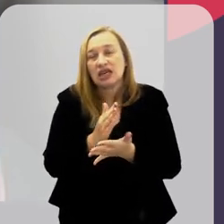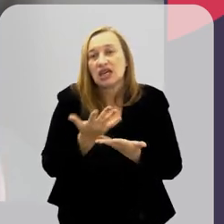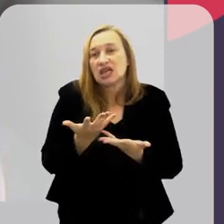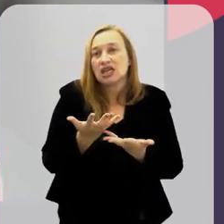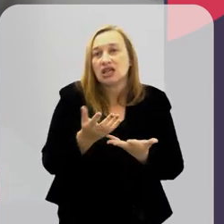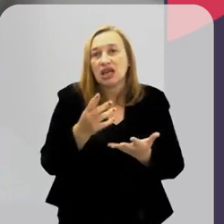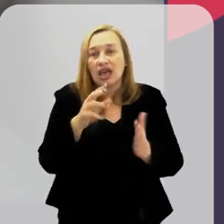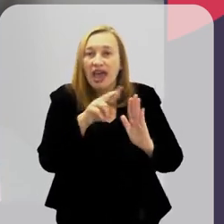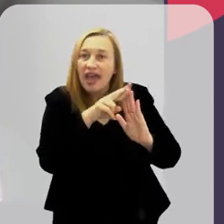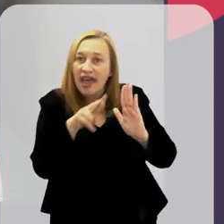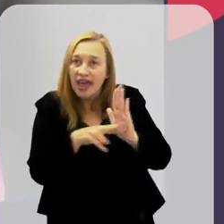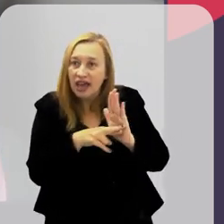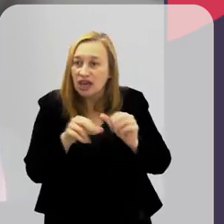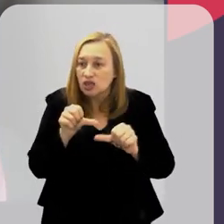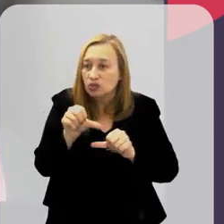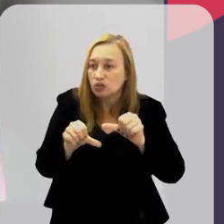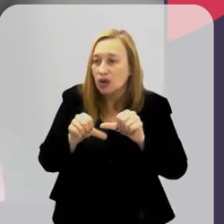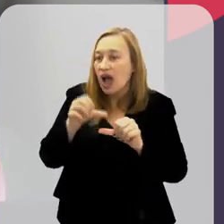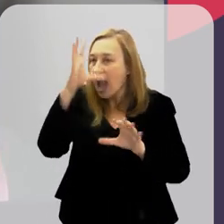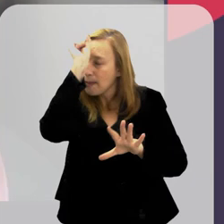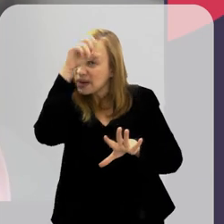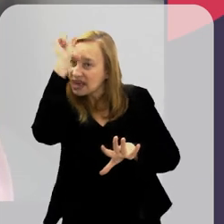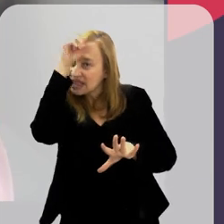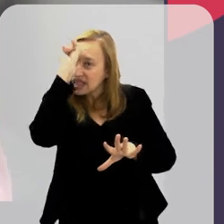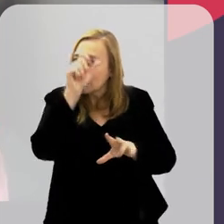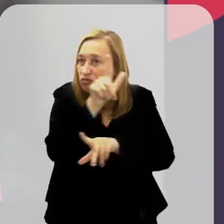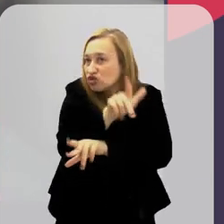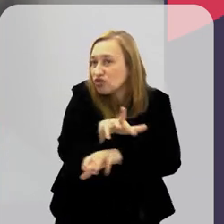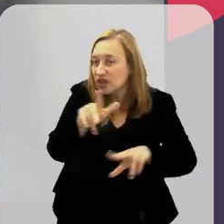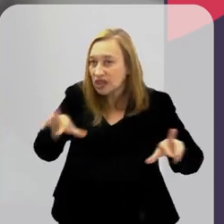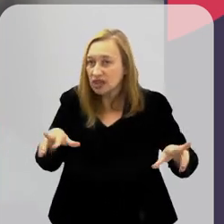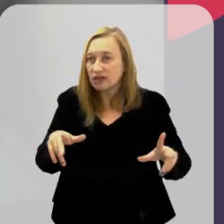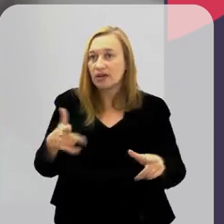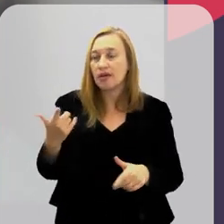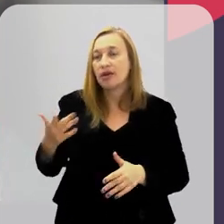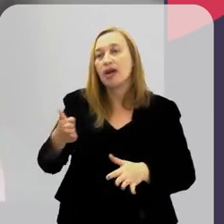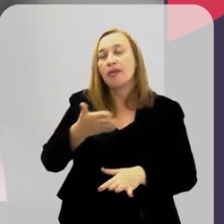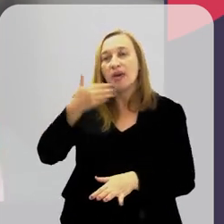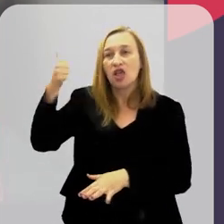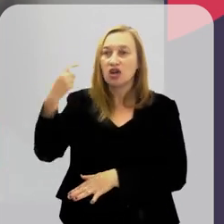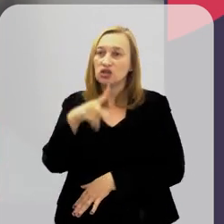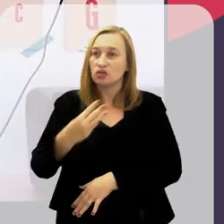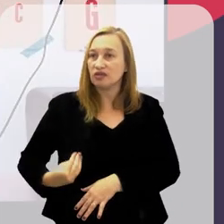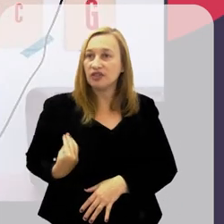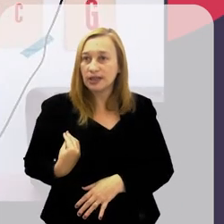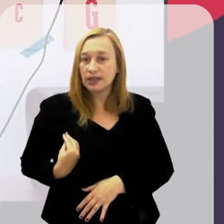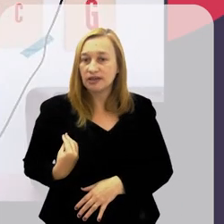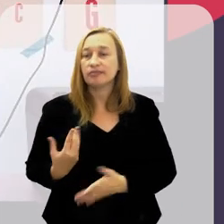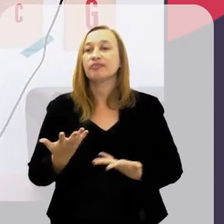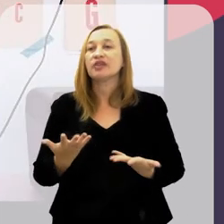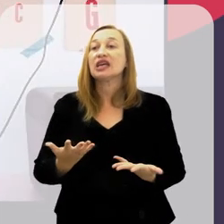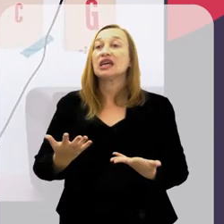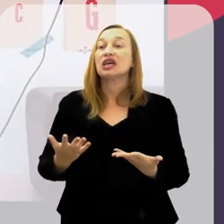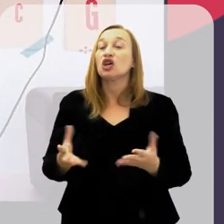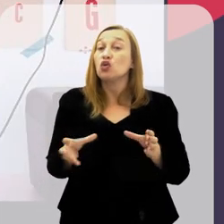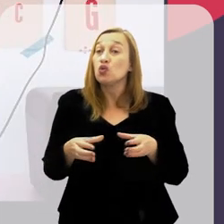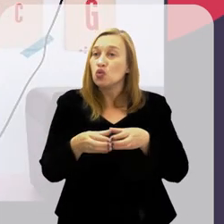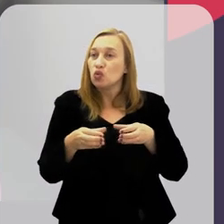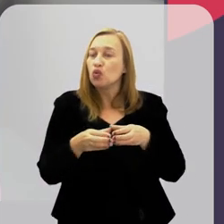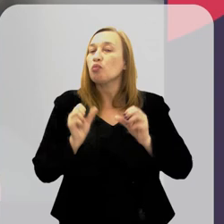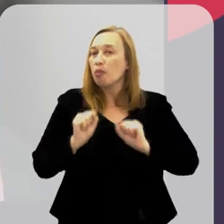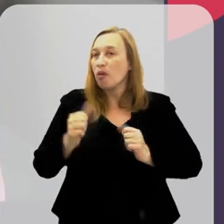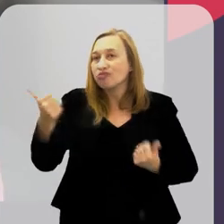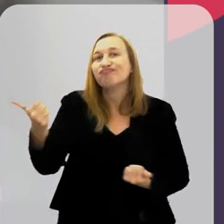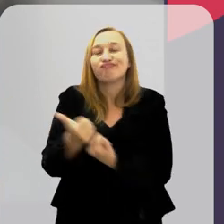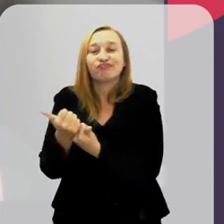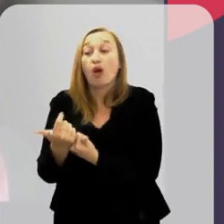determinada forma, tentando aprender de determinada forma, aquele conteúdo ele não está sendo bem absorvido. Mas eu posso tentar de outro jeito.